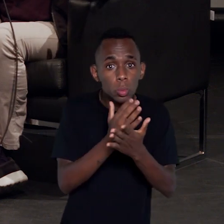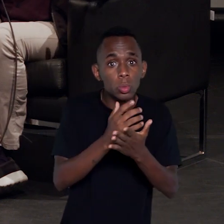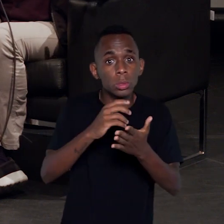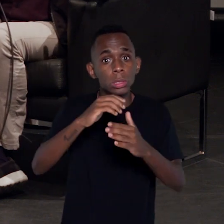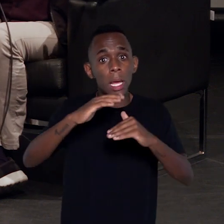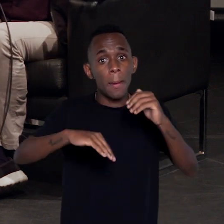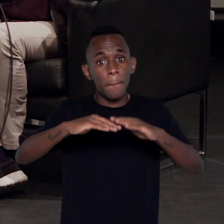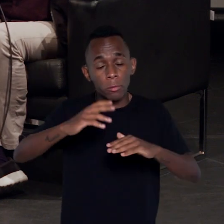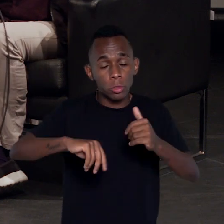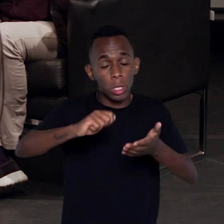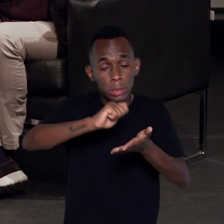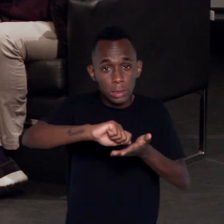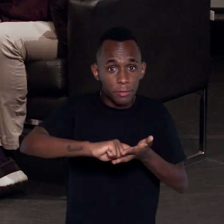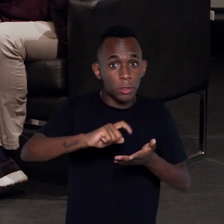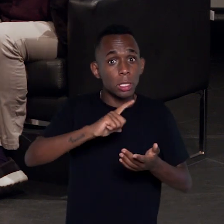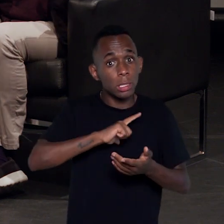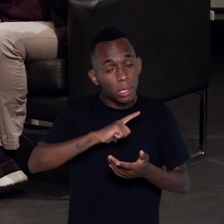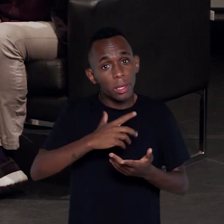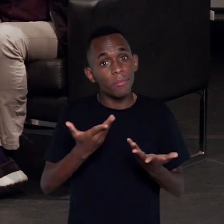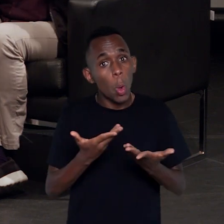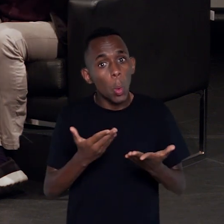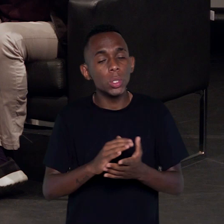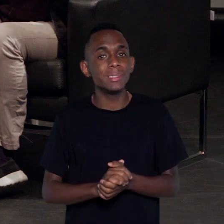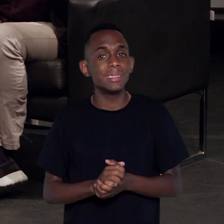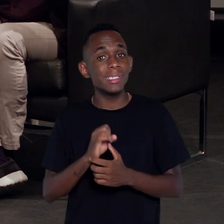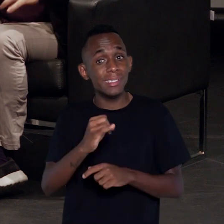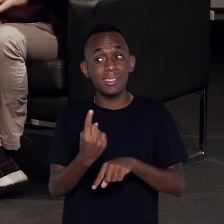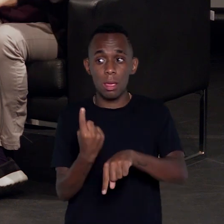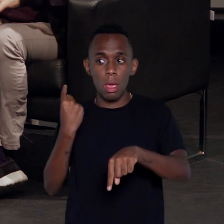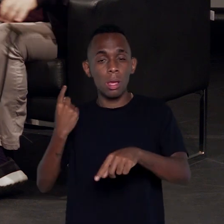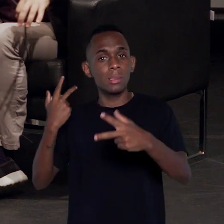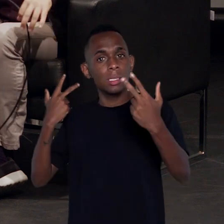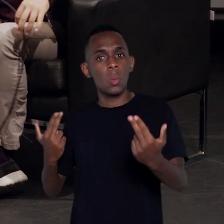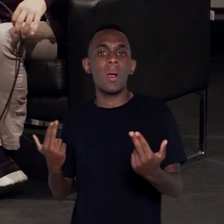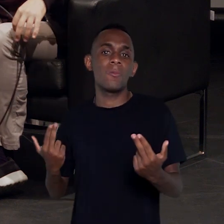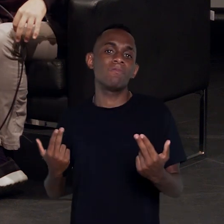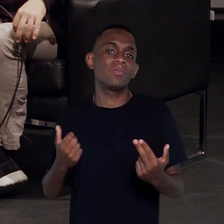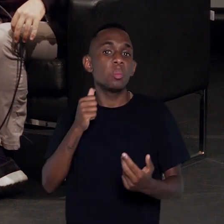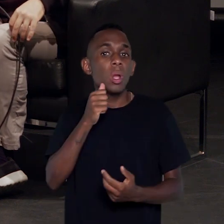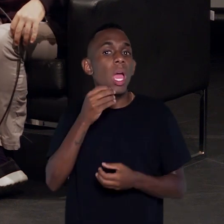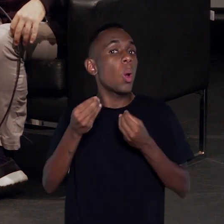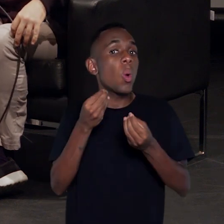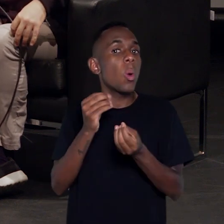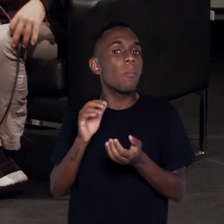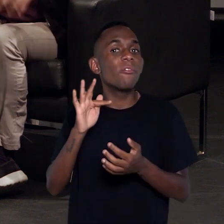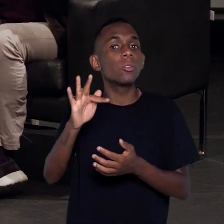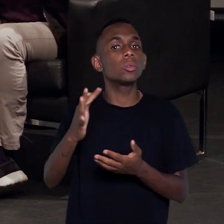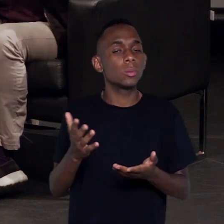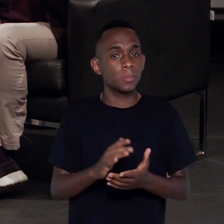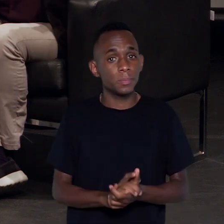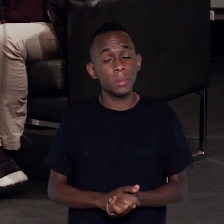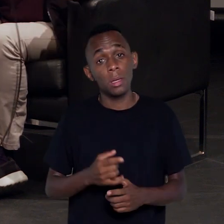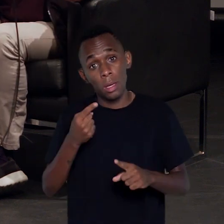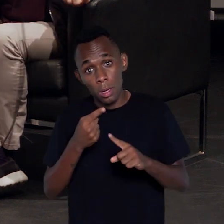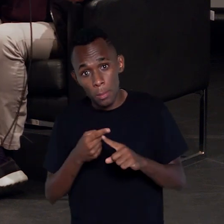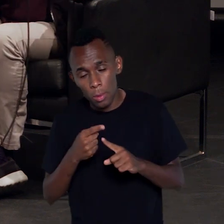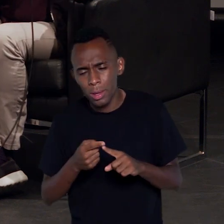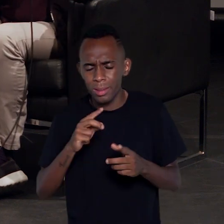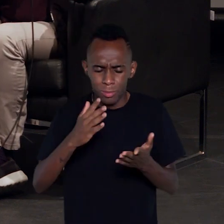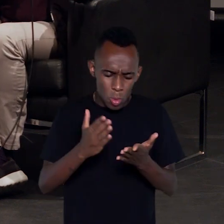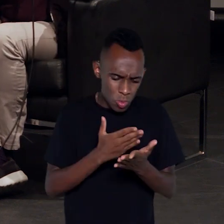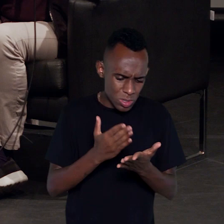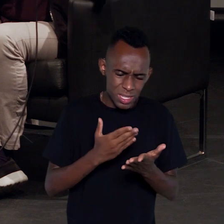brasileiros tiveram. E eu fico impressionado porque é um livro de